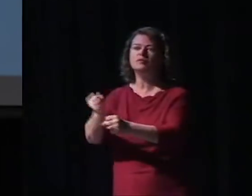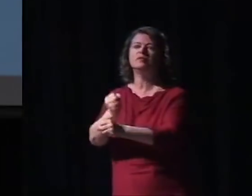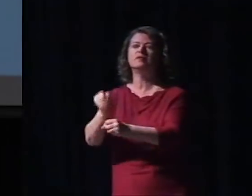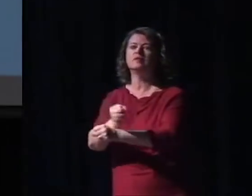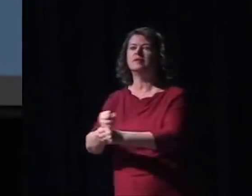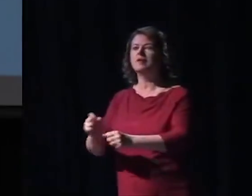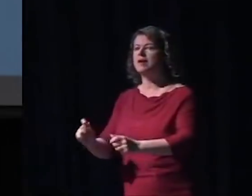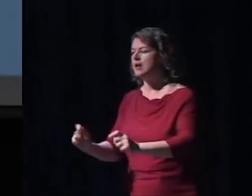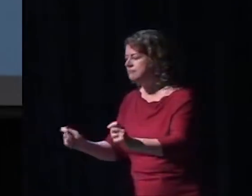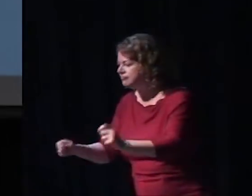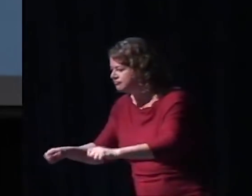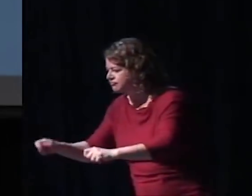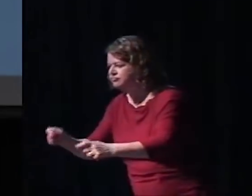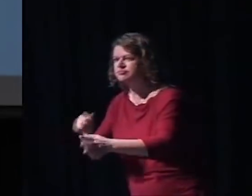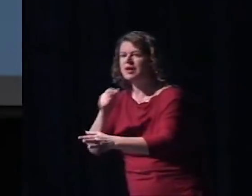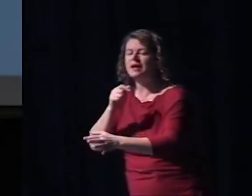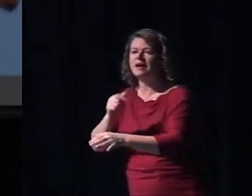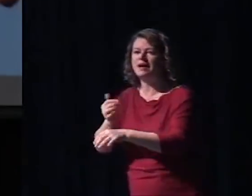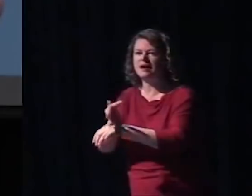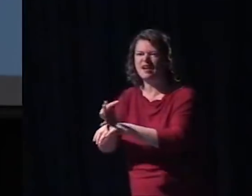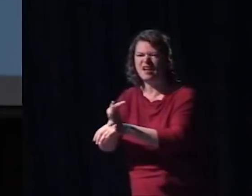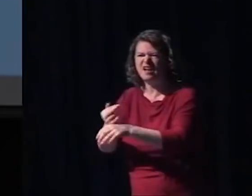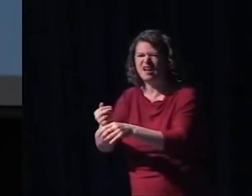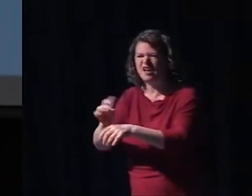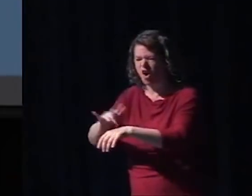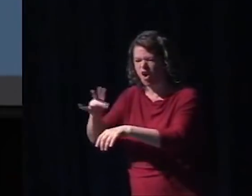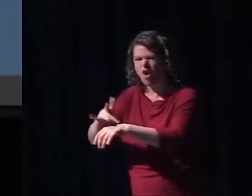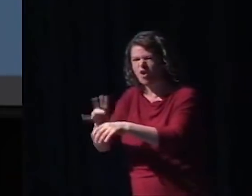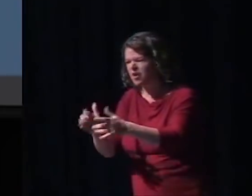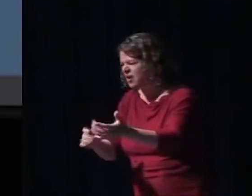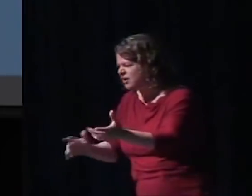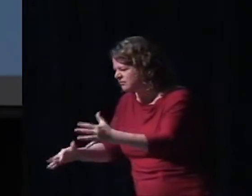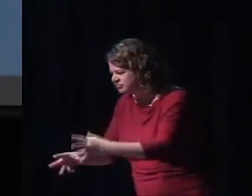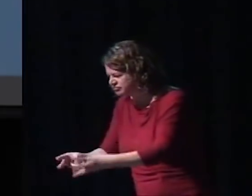ouro, e o povo começa uma orgia.